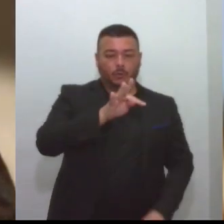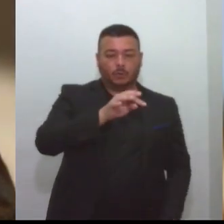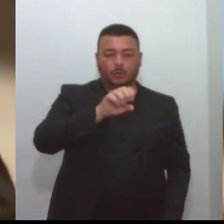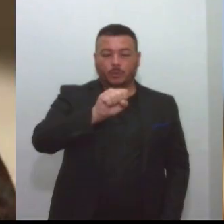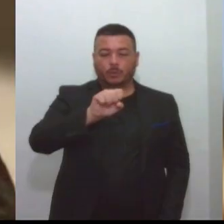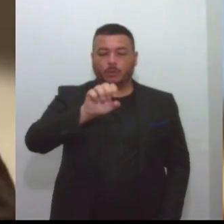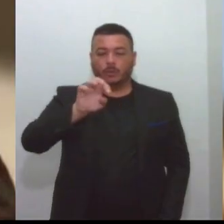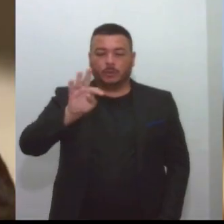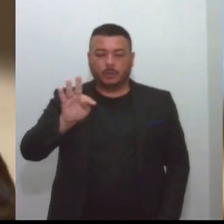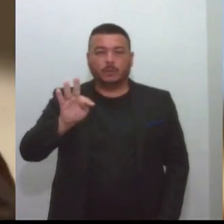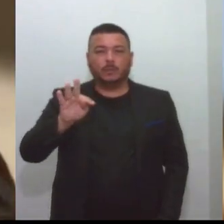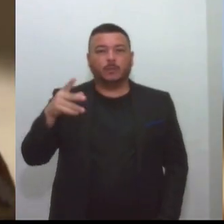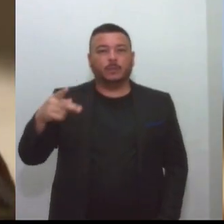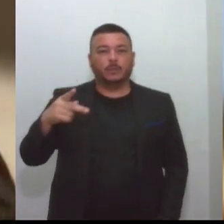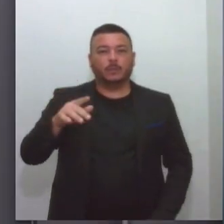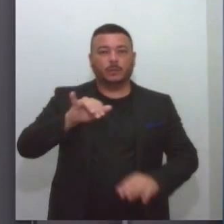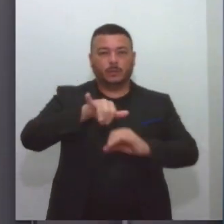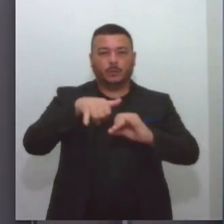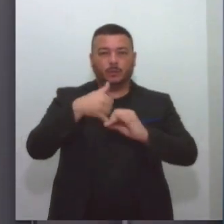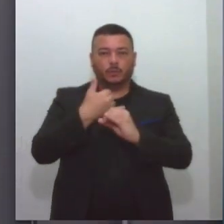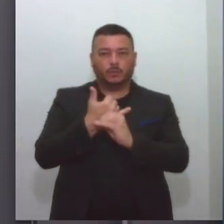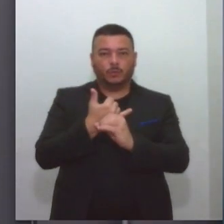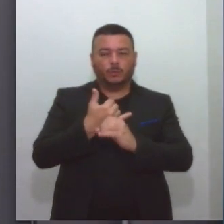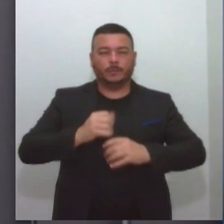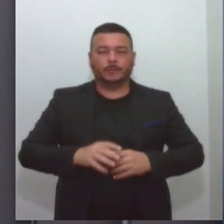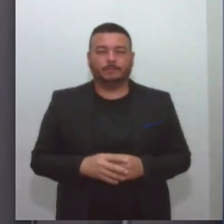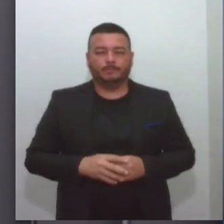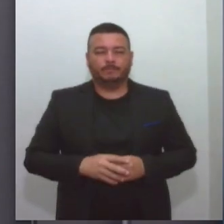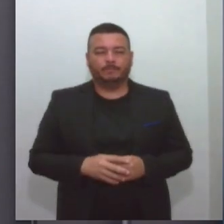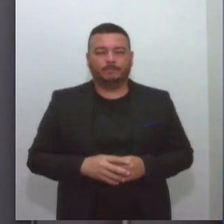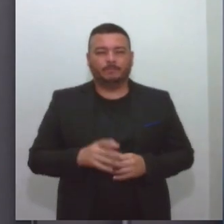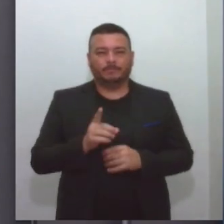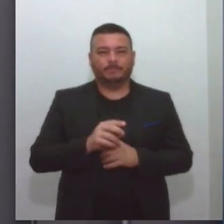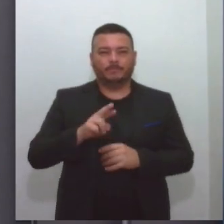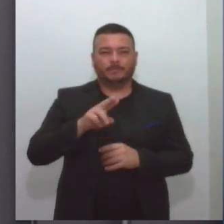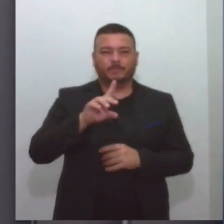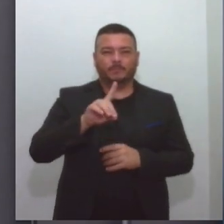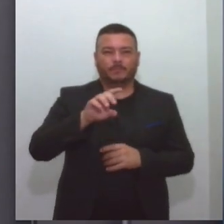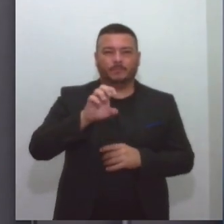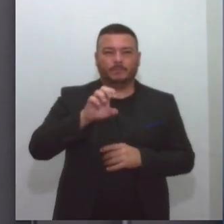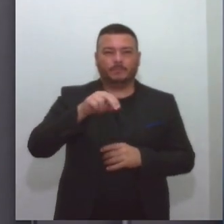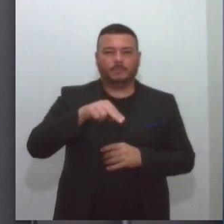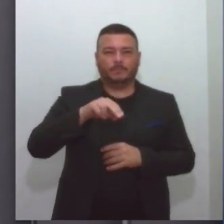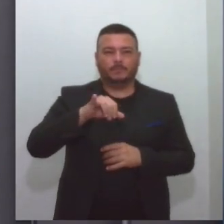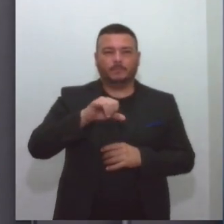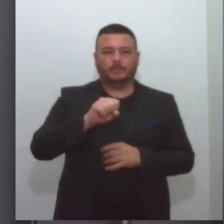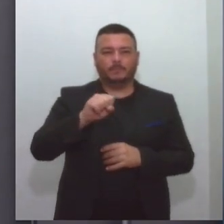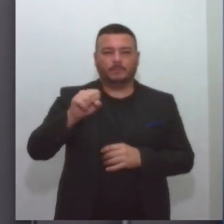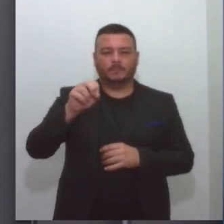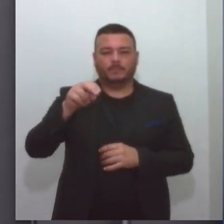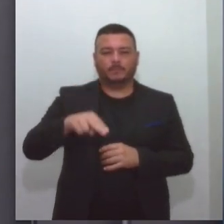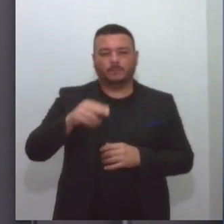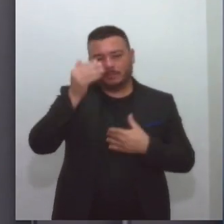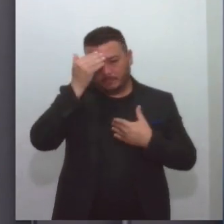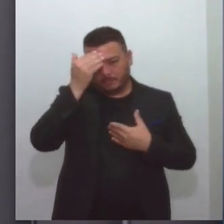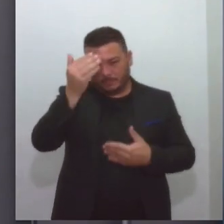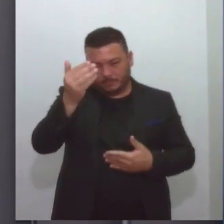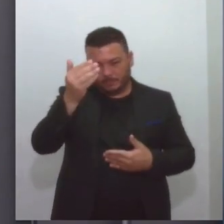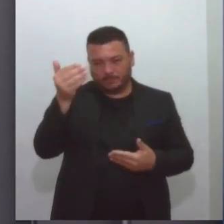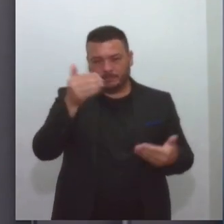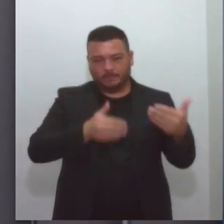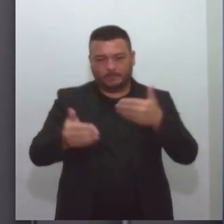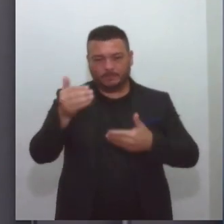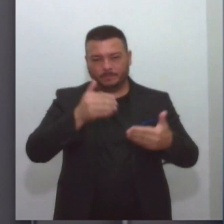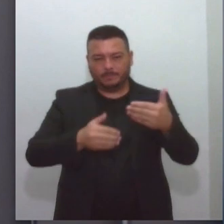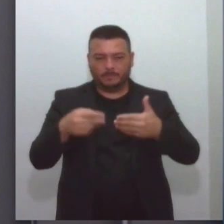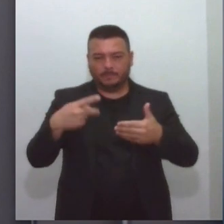seu YouTube. Doutor Tenson Santana Doria, desembargador do TRT de Sergipe, muito obrigado pela sua participação aqui